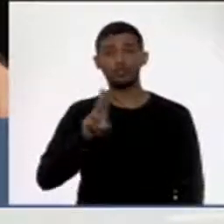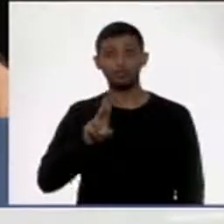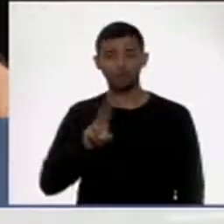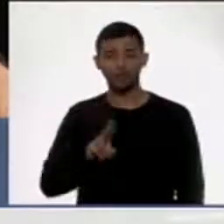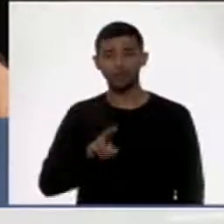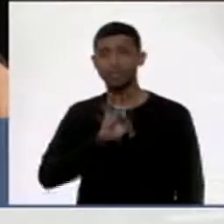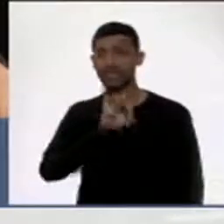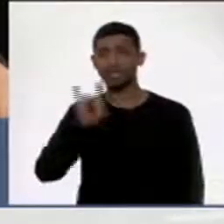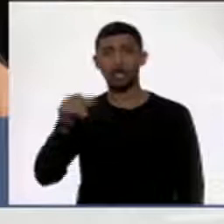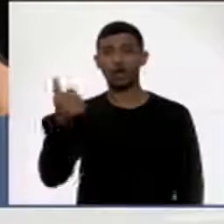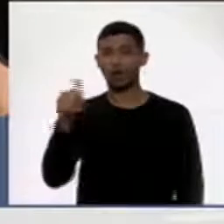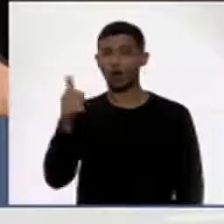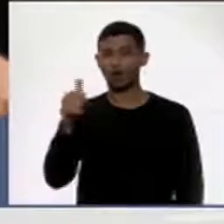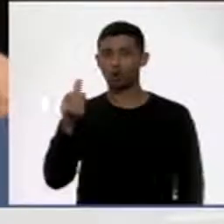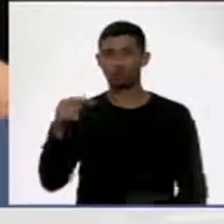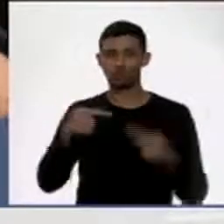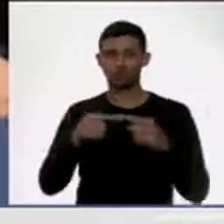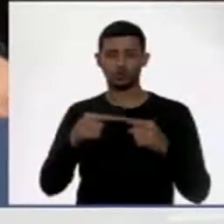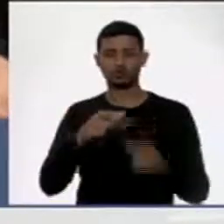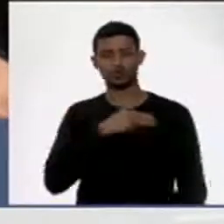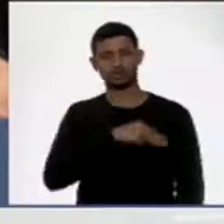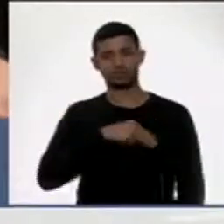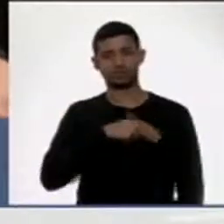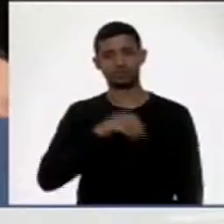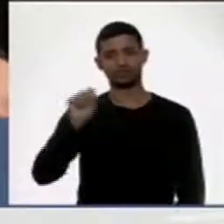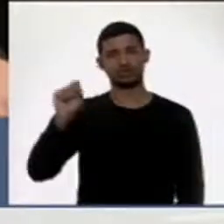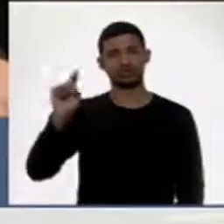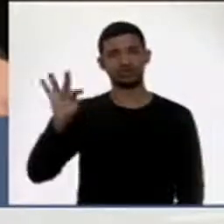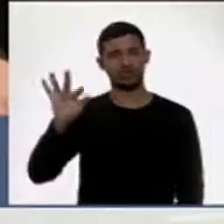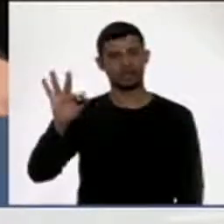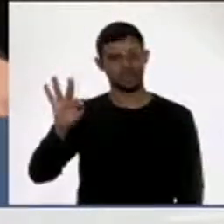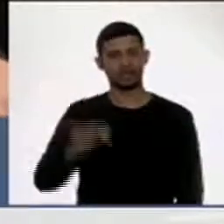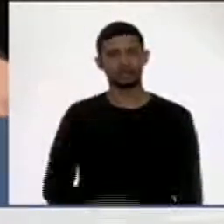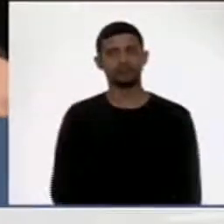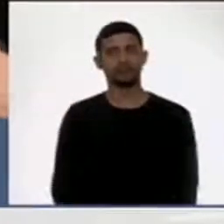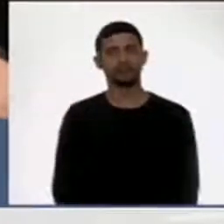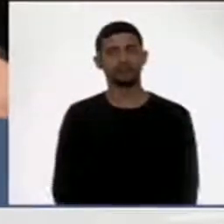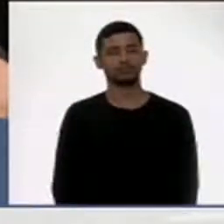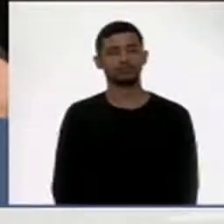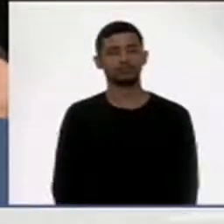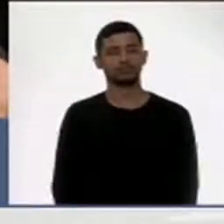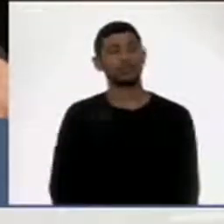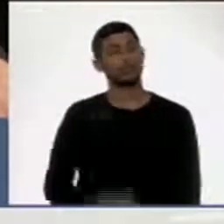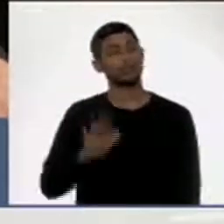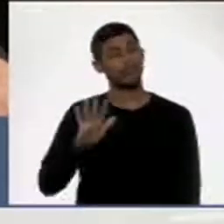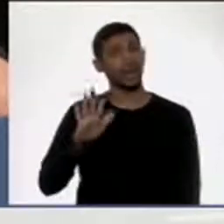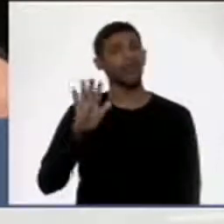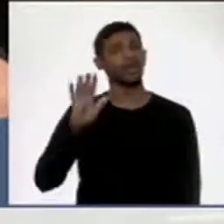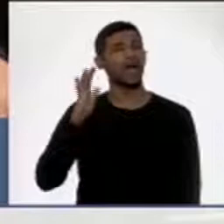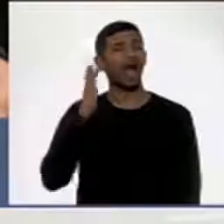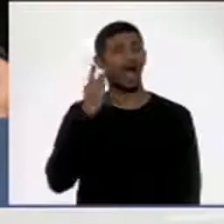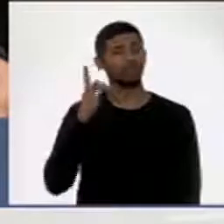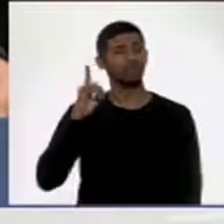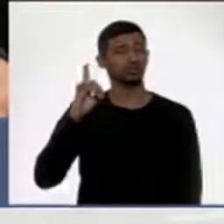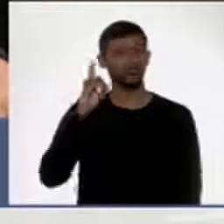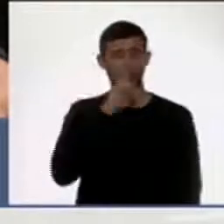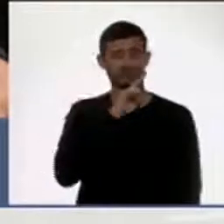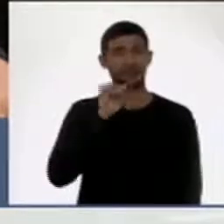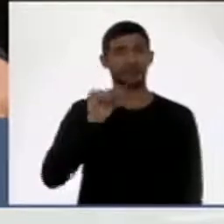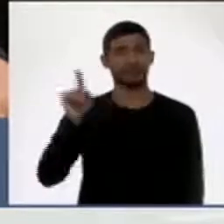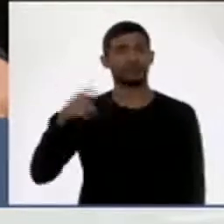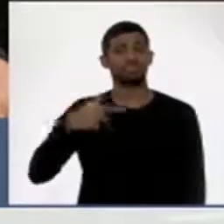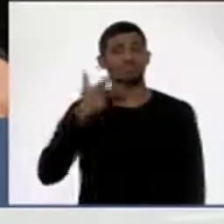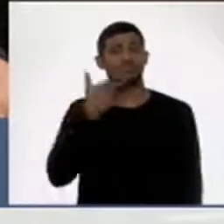também sou, os 11 ministros do Supremo. Mas acho difícil que o senhor